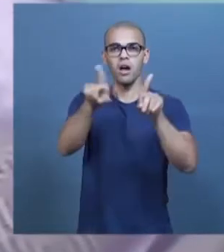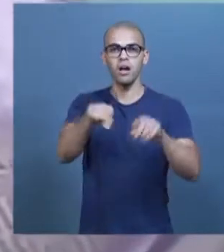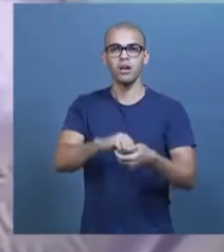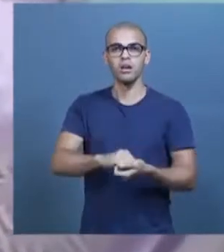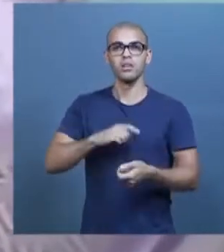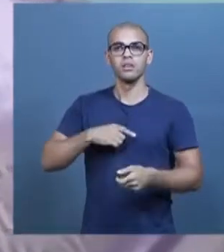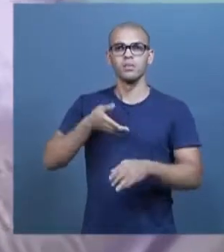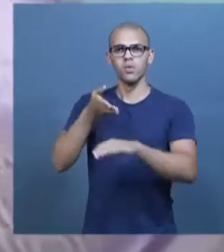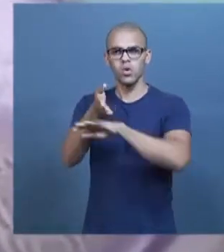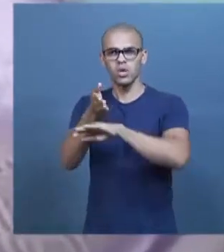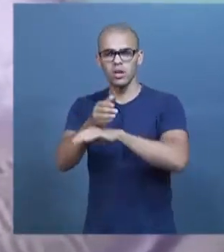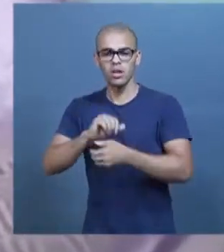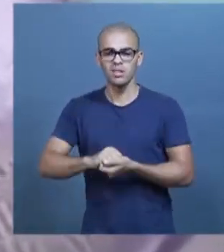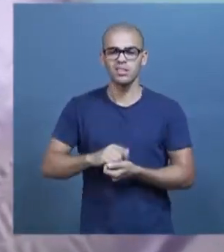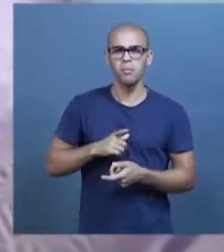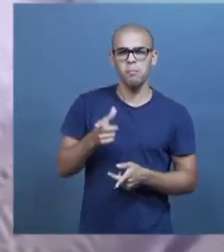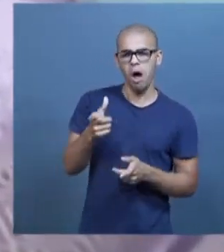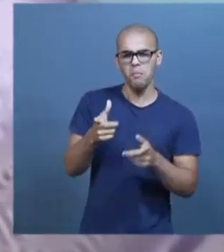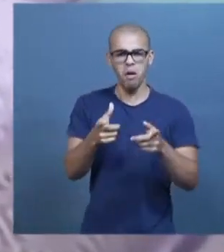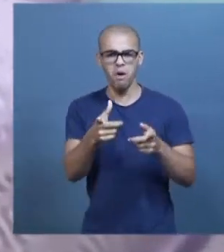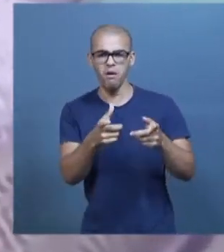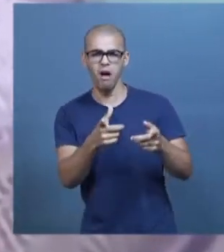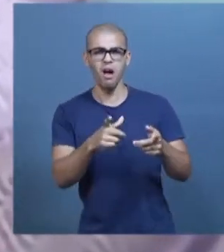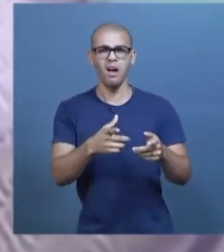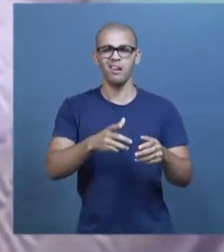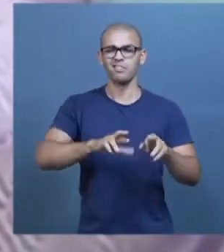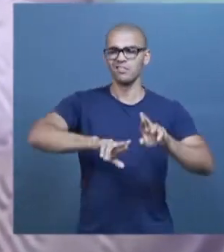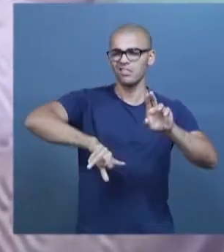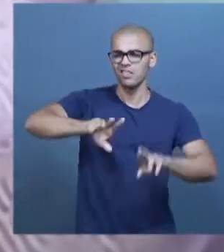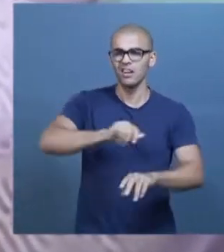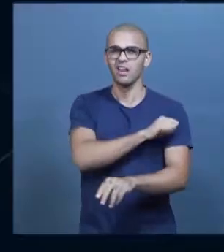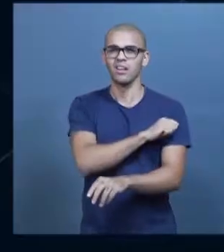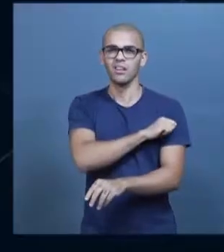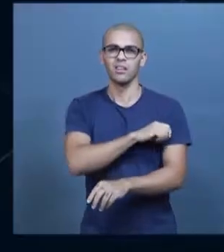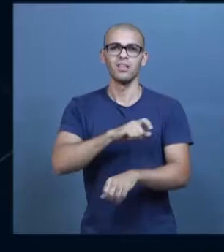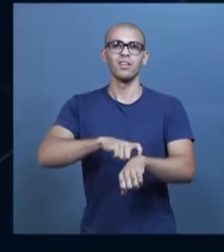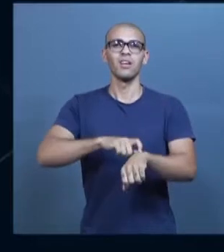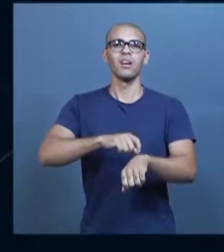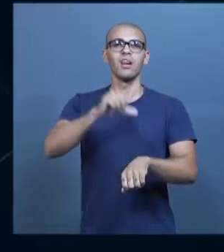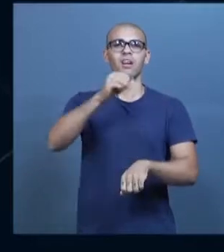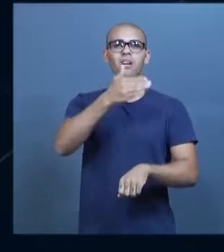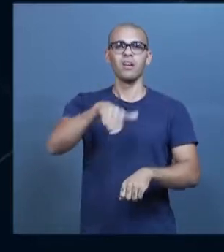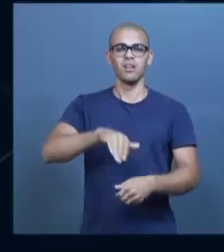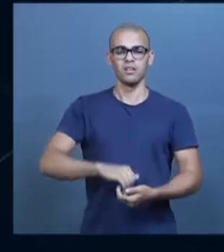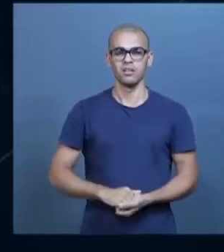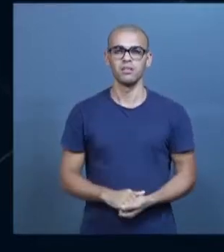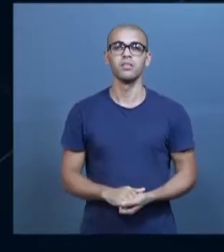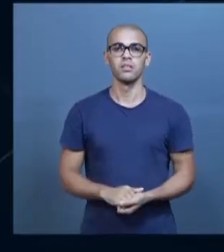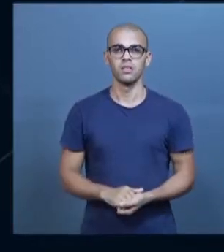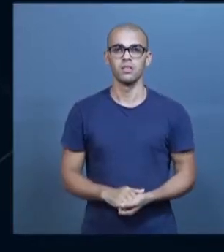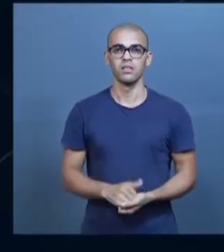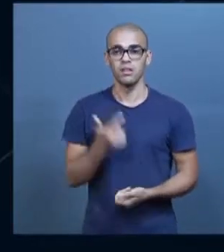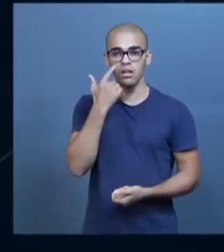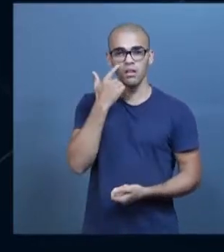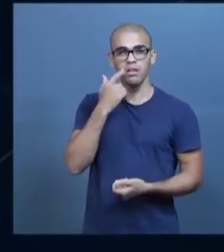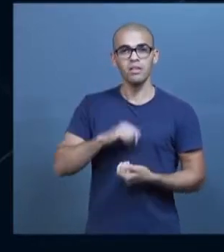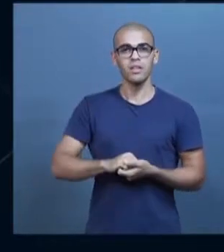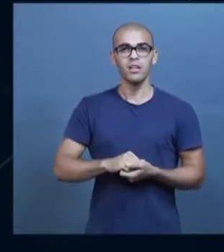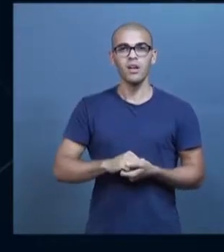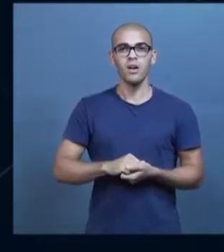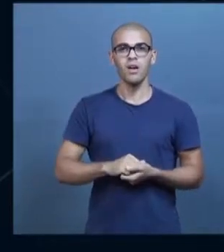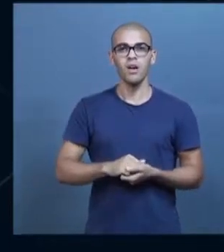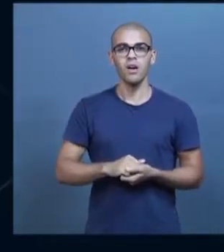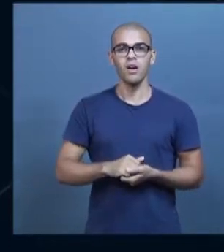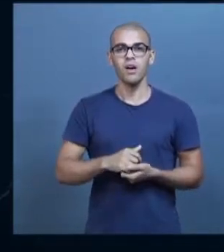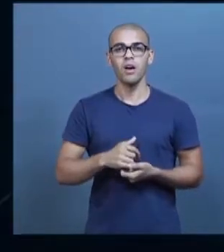alunos que estavam no intervalo das aulas por volta das 9h30 da manhã. Neste vídeo, os estudantes fogem para fora da escola.